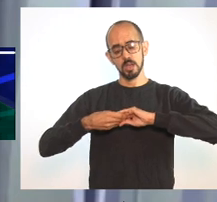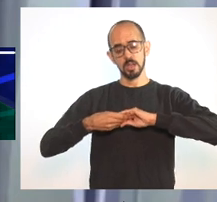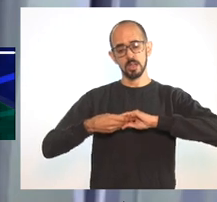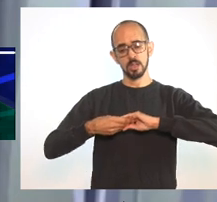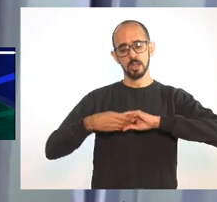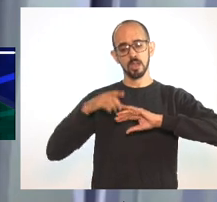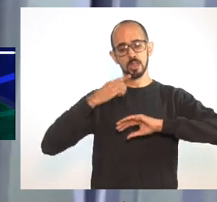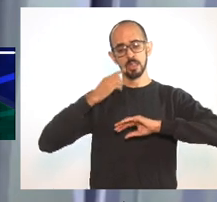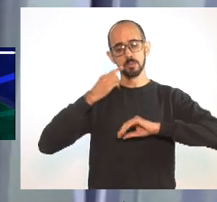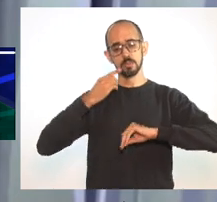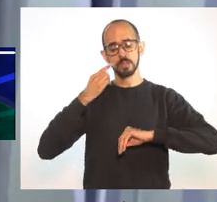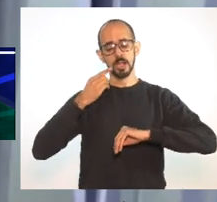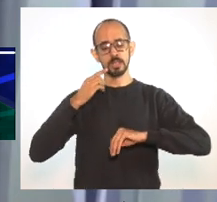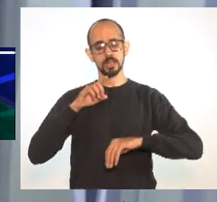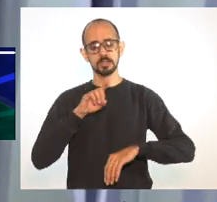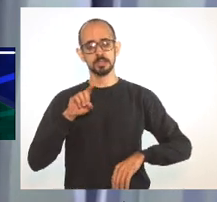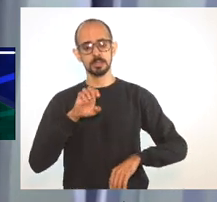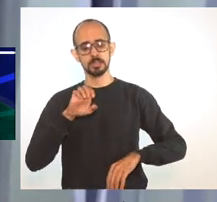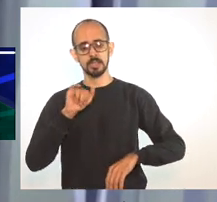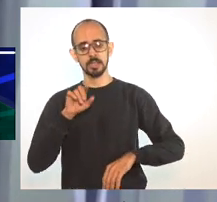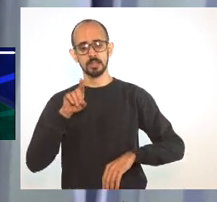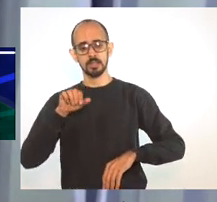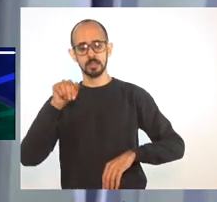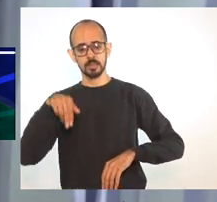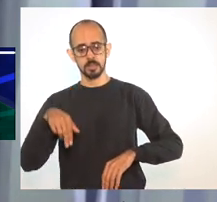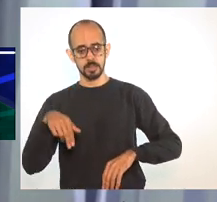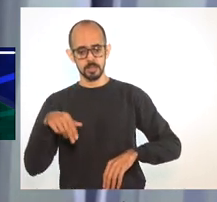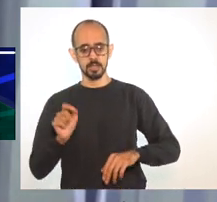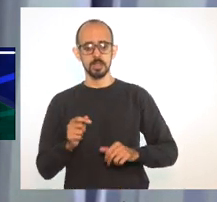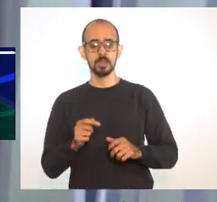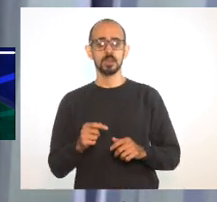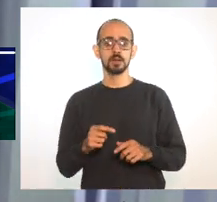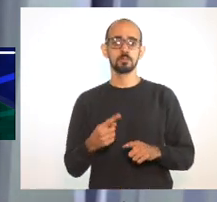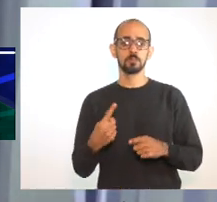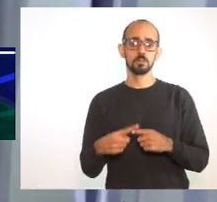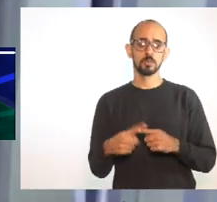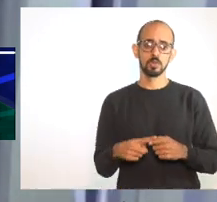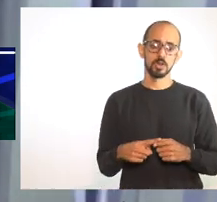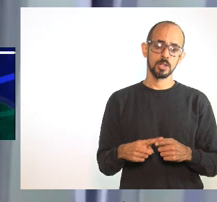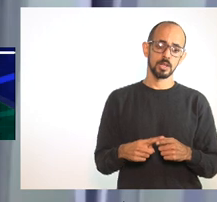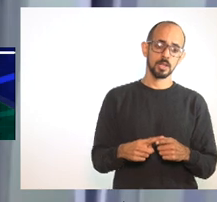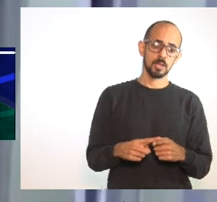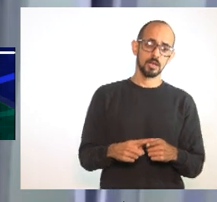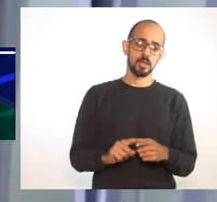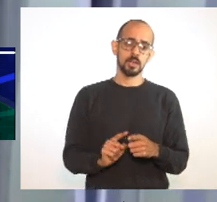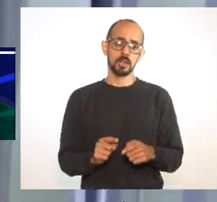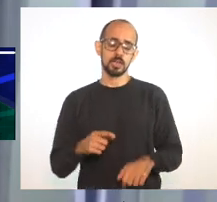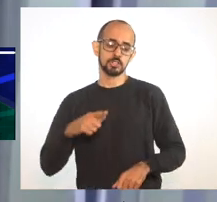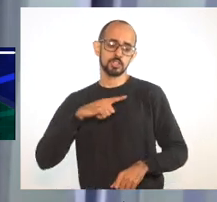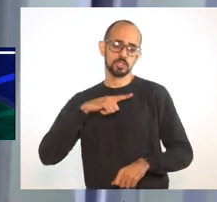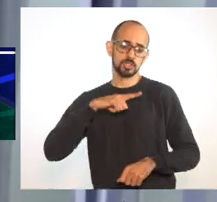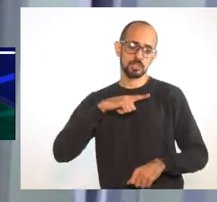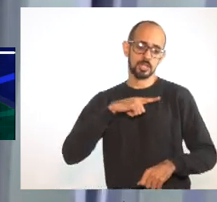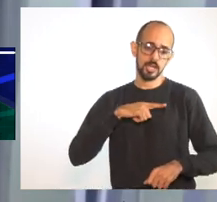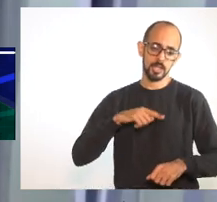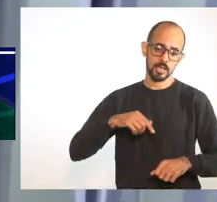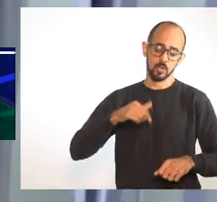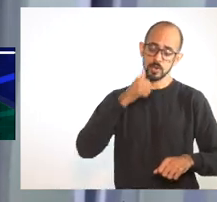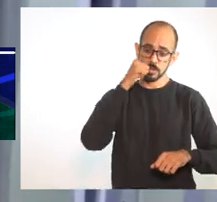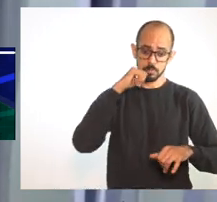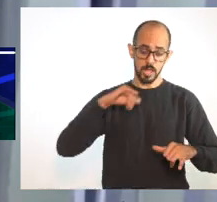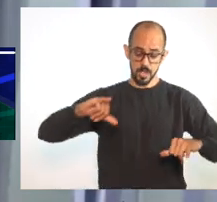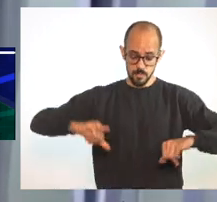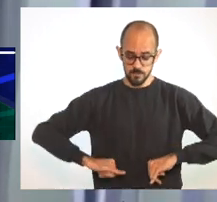de diretrizes para organizar, para balizar o atendimento a mulheres em situação de violência, vítima de violência no nosso